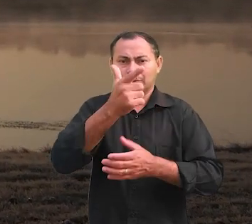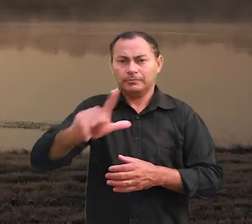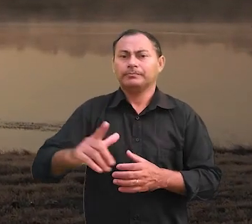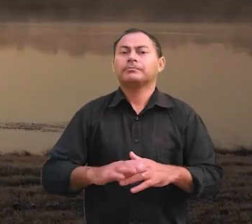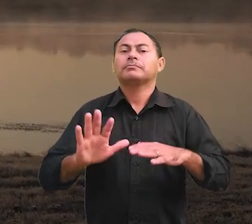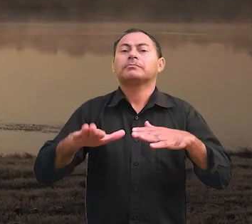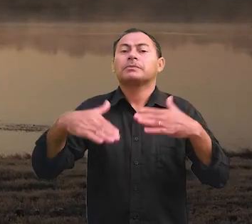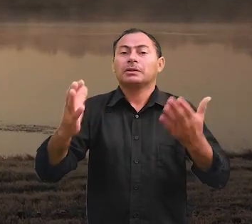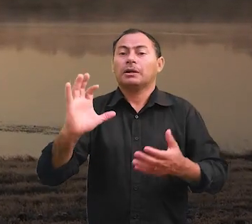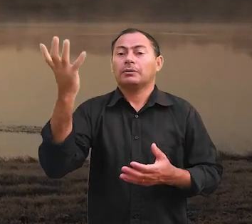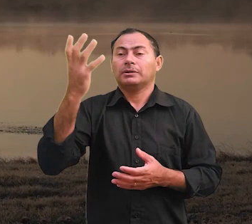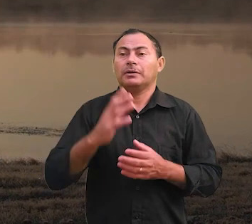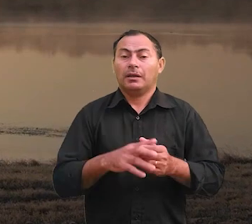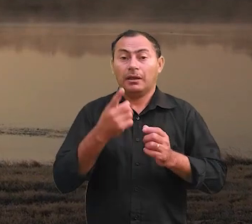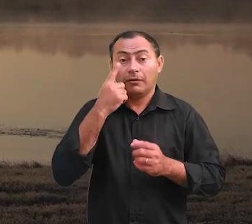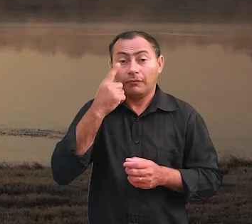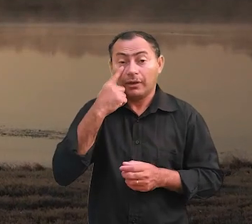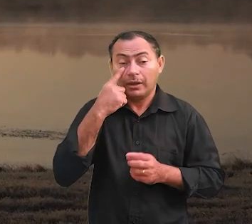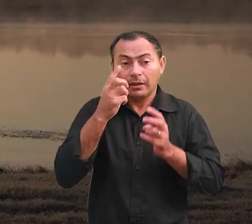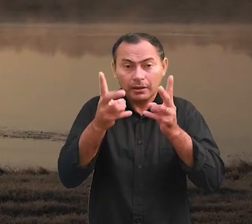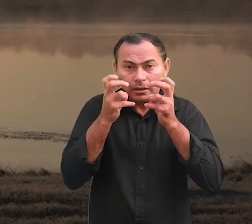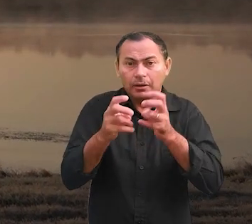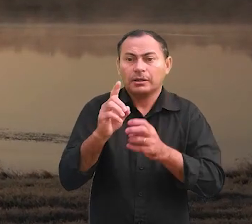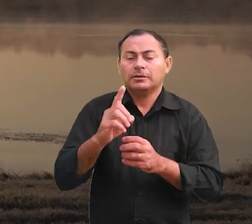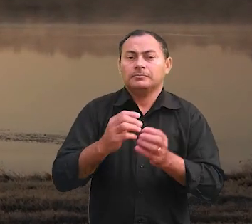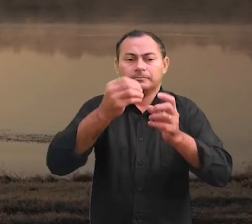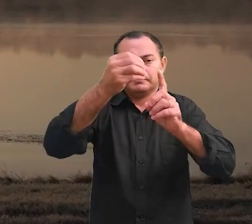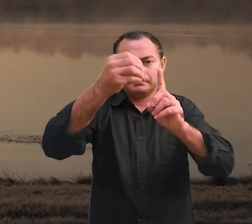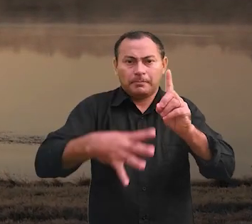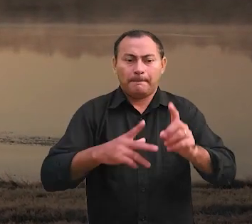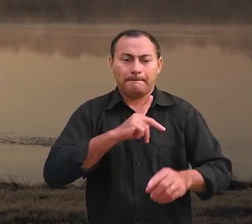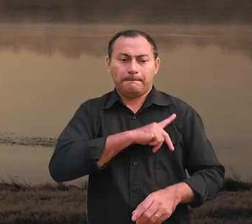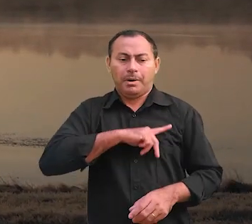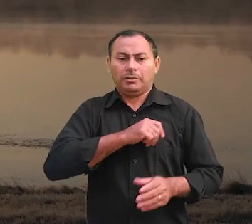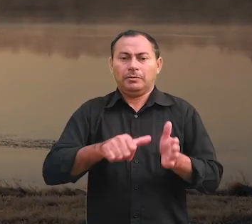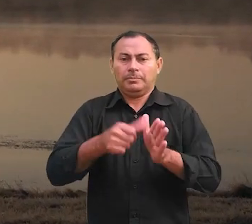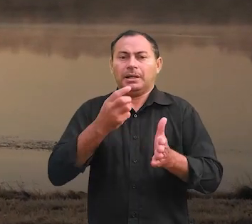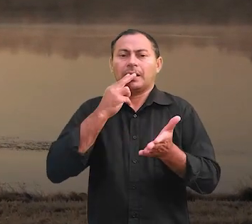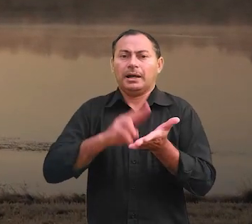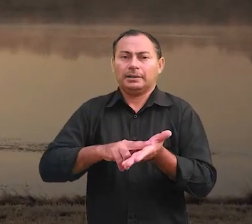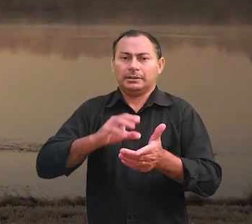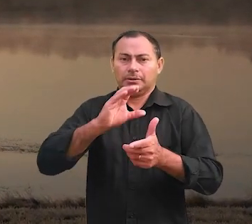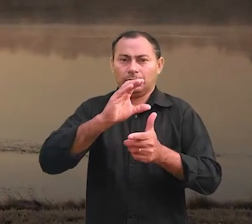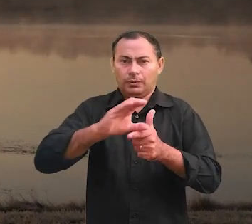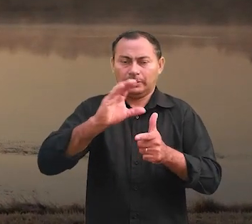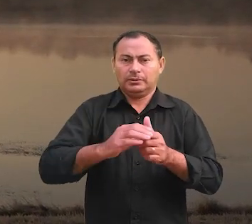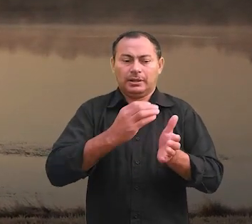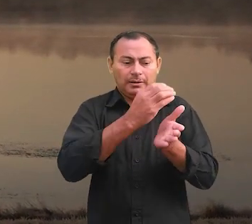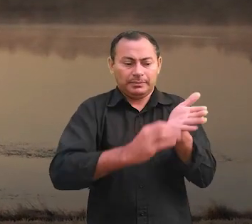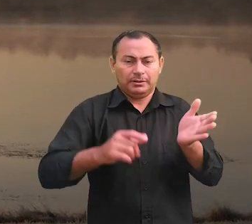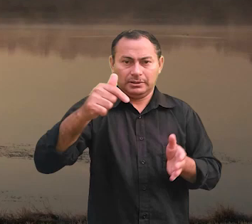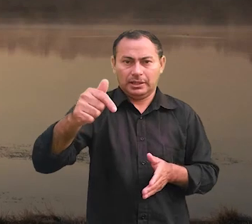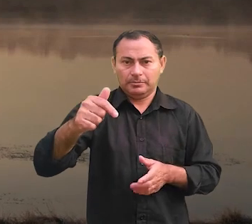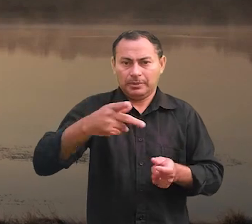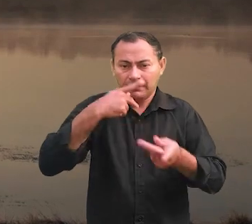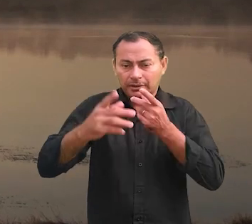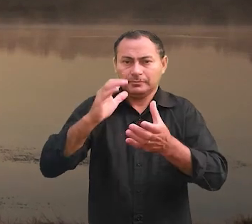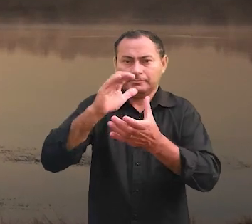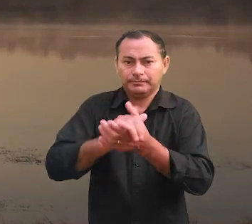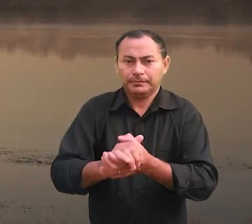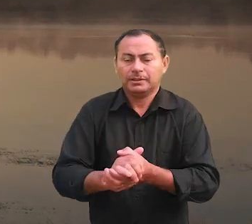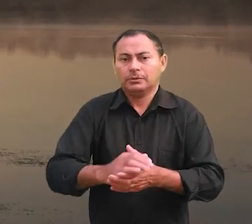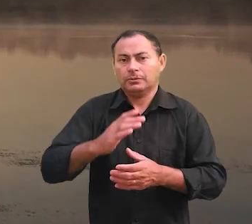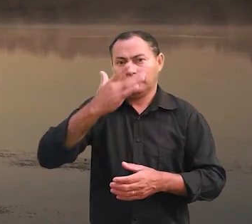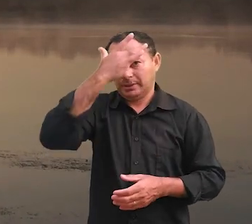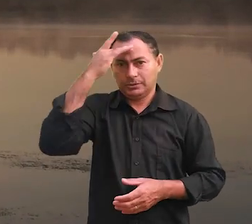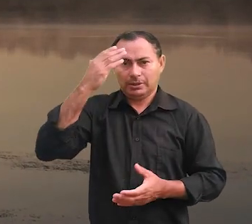quando isso acontece você deve enxergar esse caso como aquele descrito por Paulo em primeira Coríntios capítulo 7 quando ele